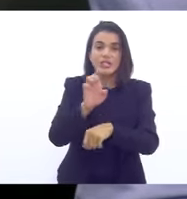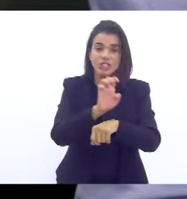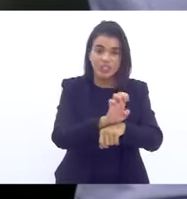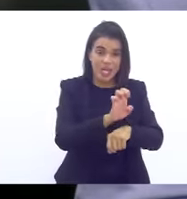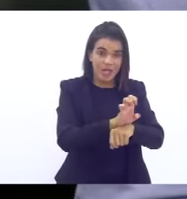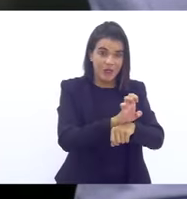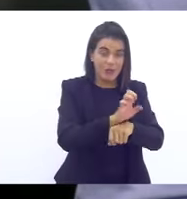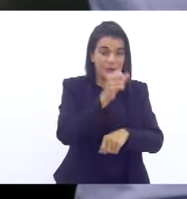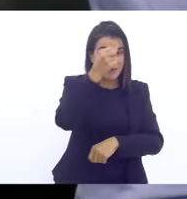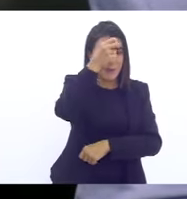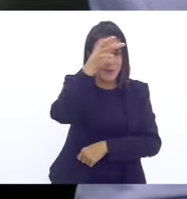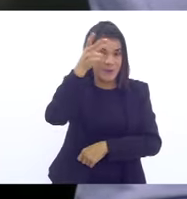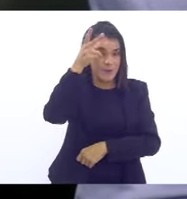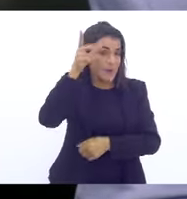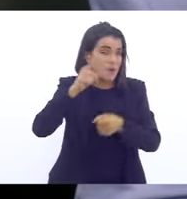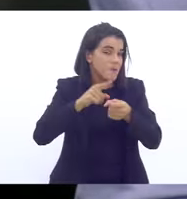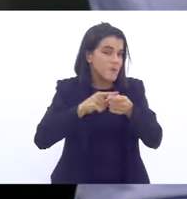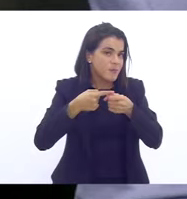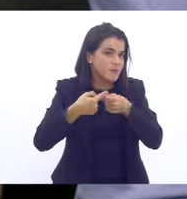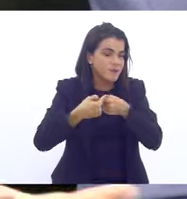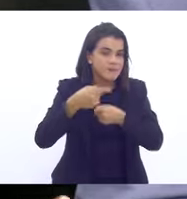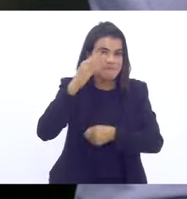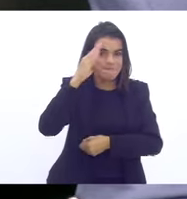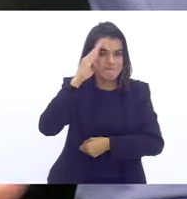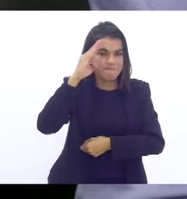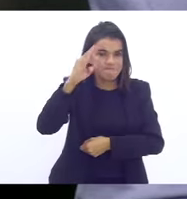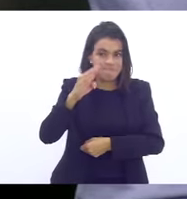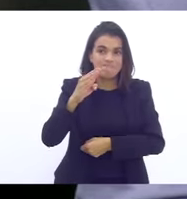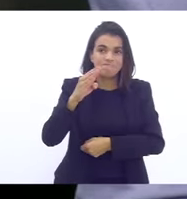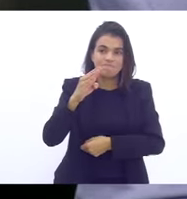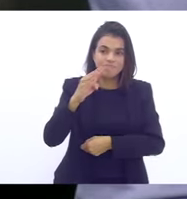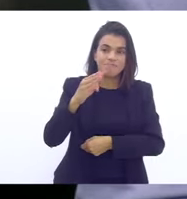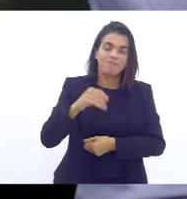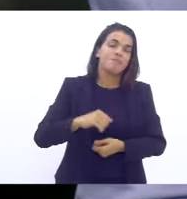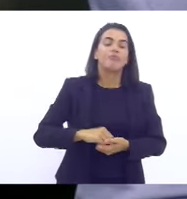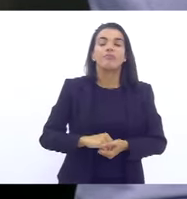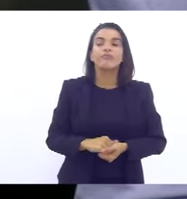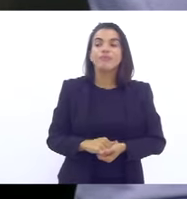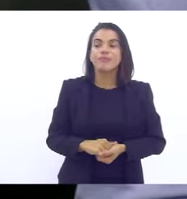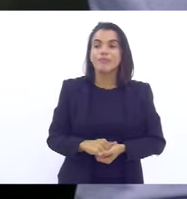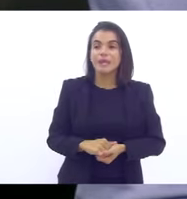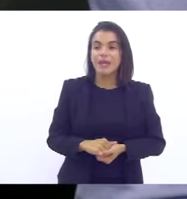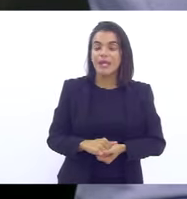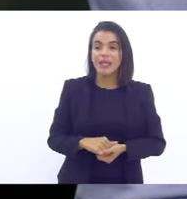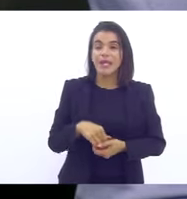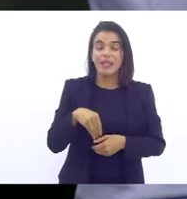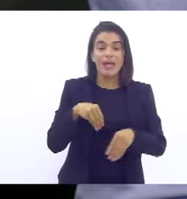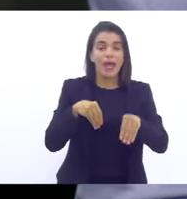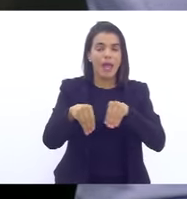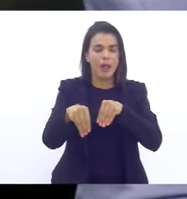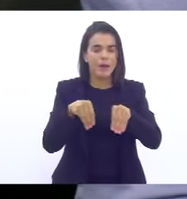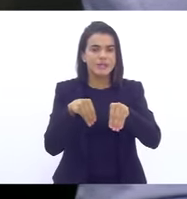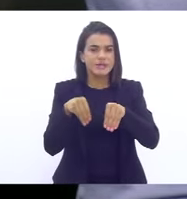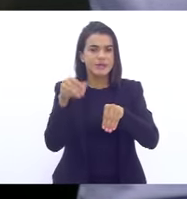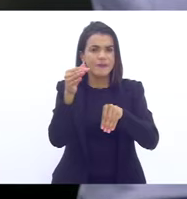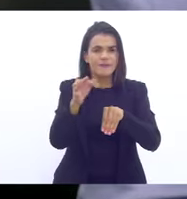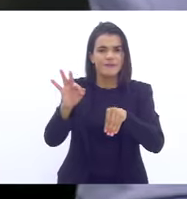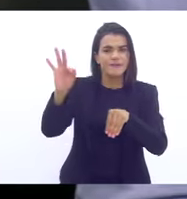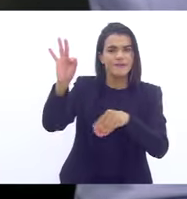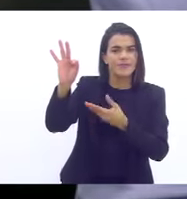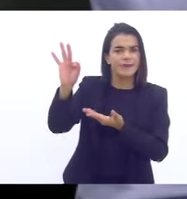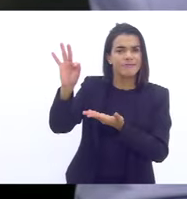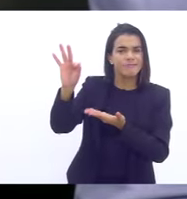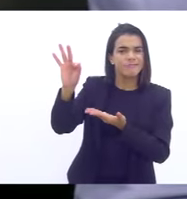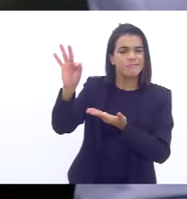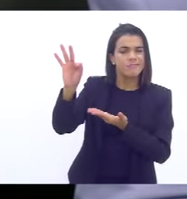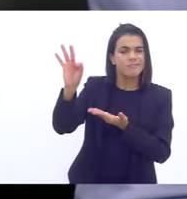nos municípios, principalmente, onde ele recebe esse serviço, e a regulação é federal.